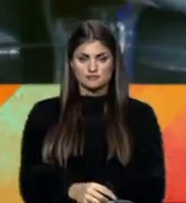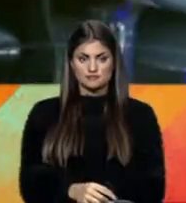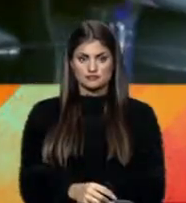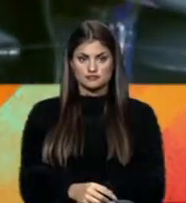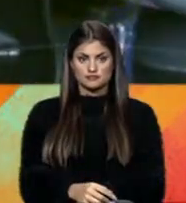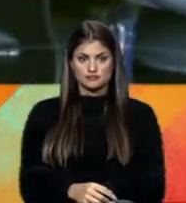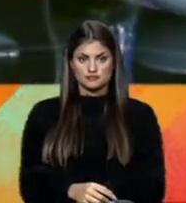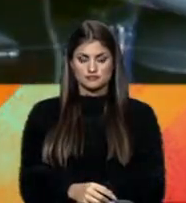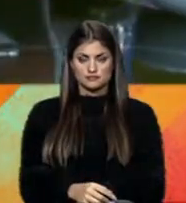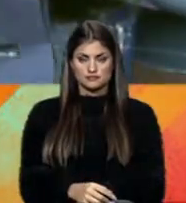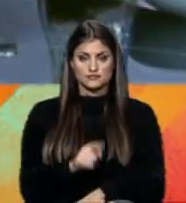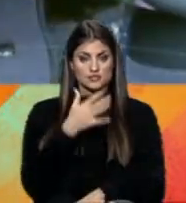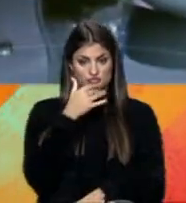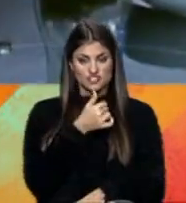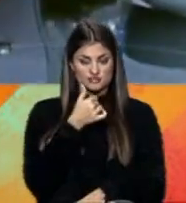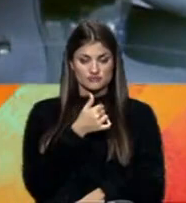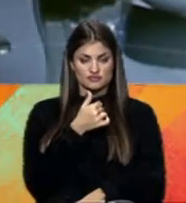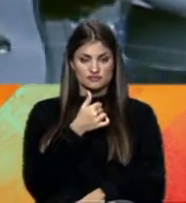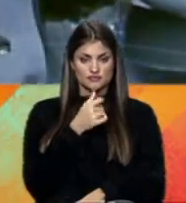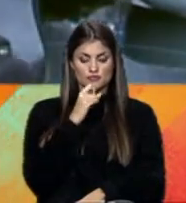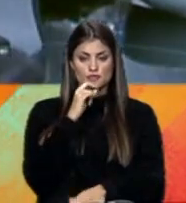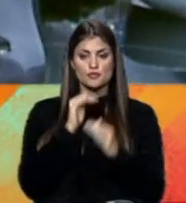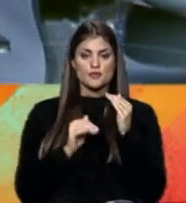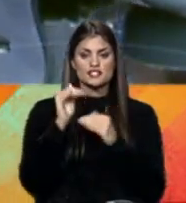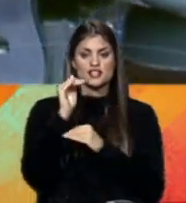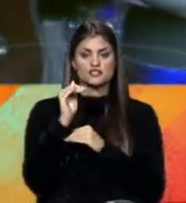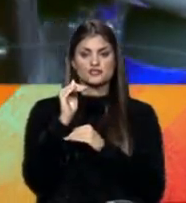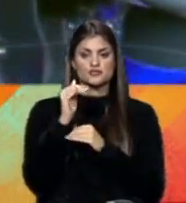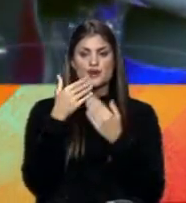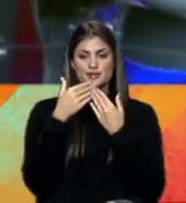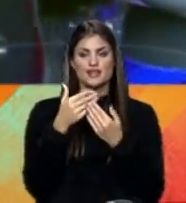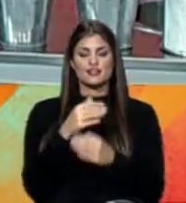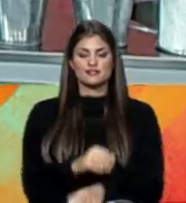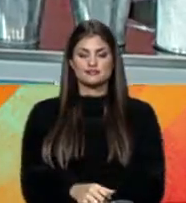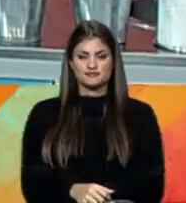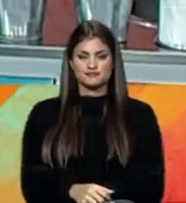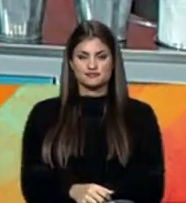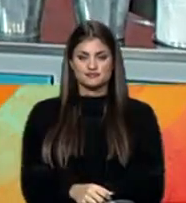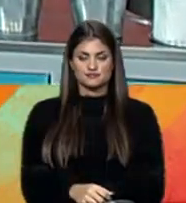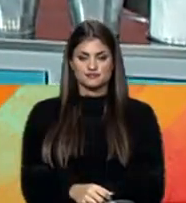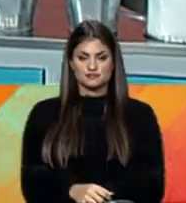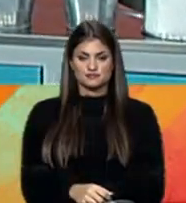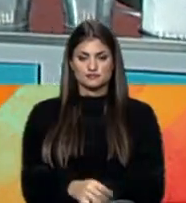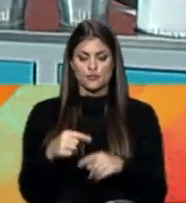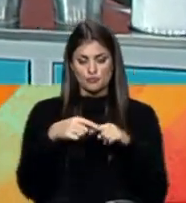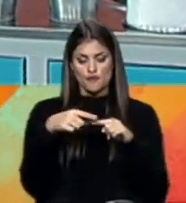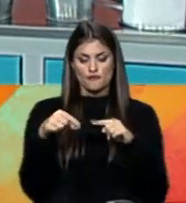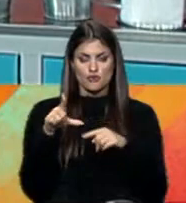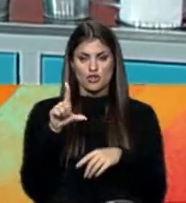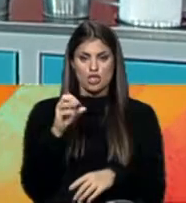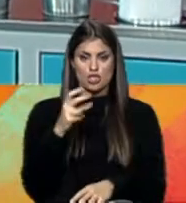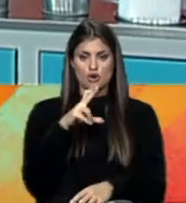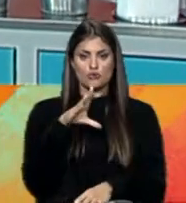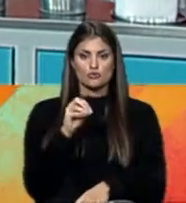Meu Deus. É tão bonito isto. Isto é muito bonito. Podes pôr um bocadinho mais alto aqui dentro? Obrigado, meu querido. Uma folha de louro, que não podia deixar de